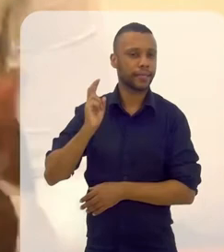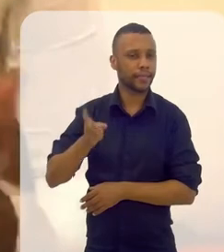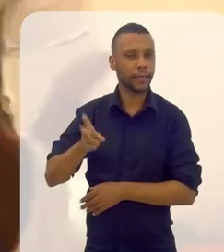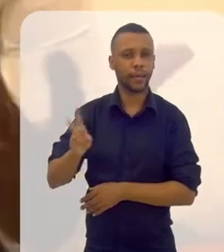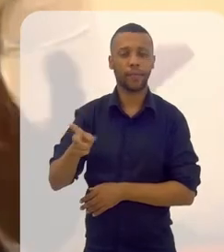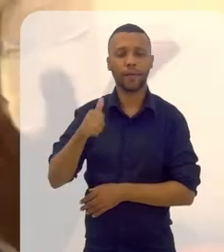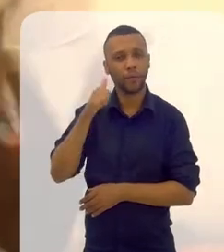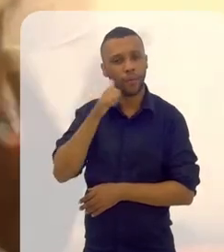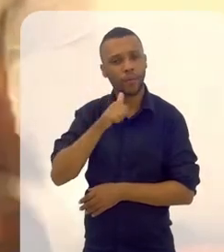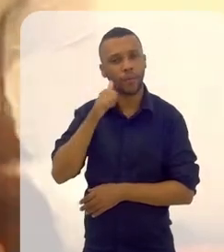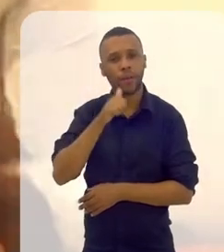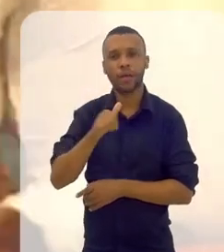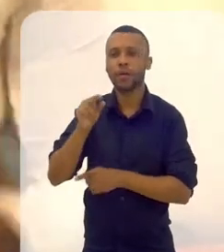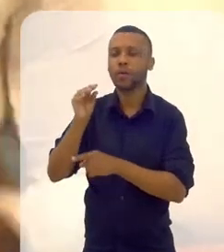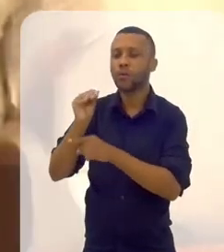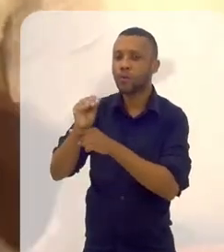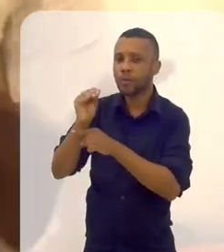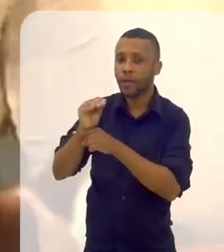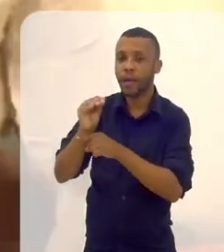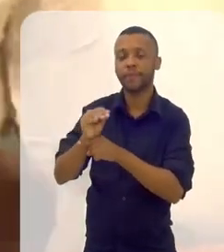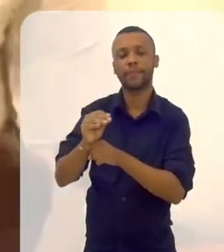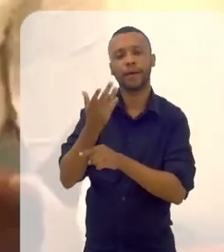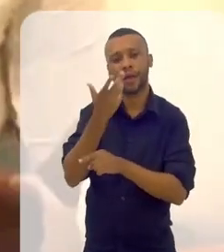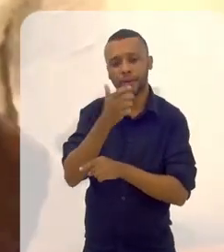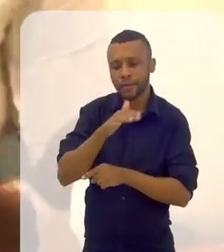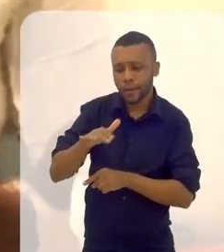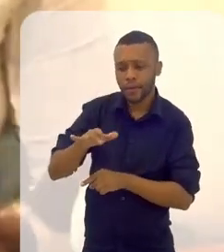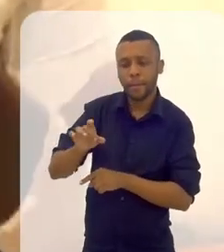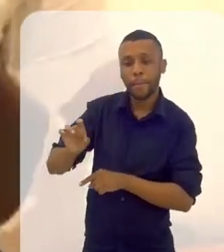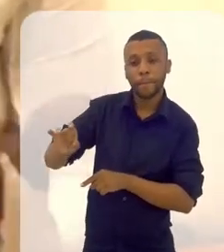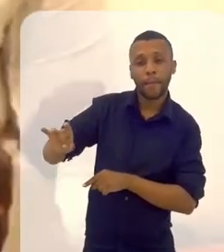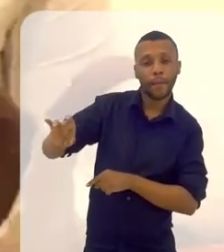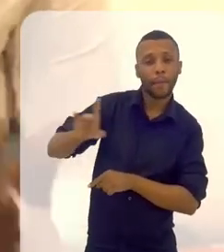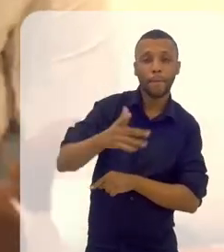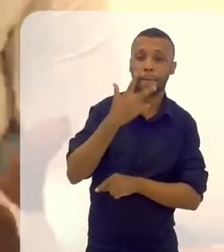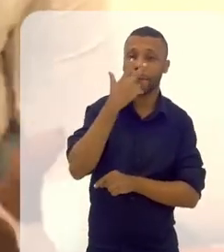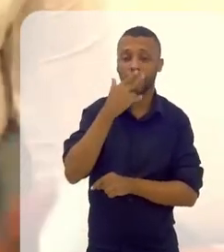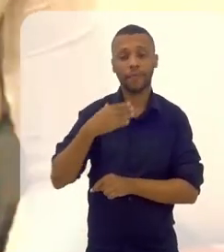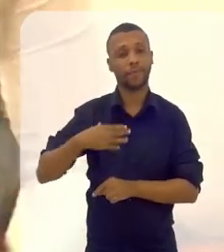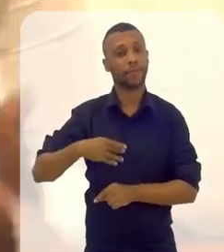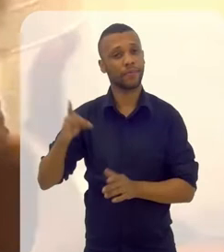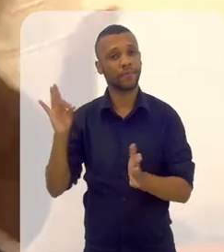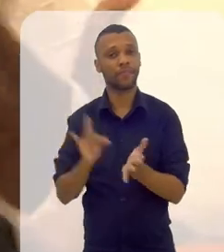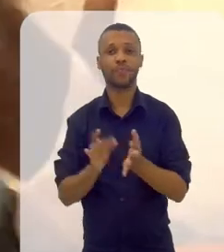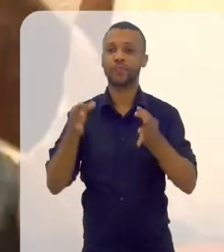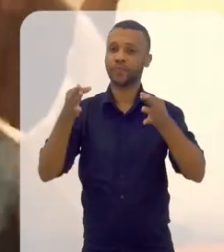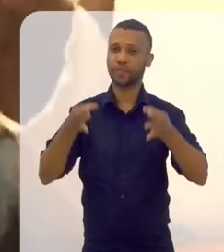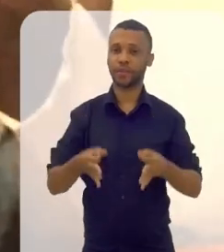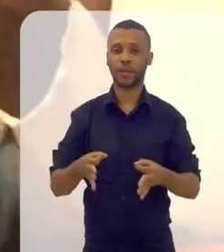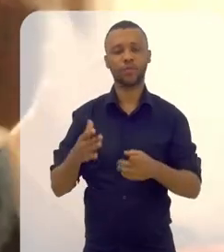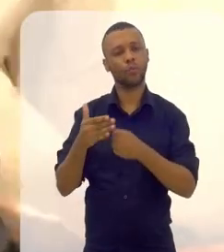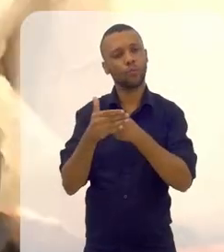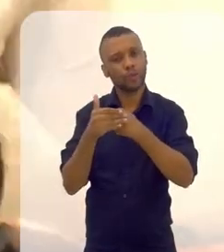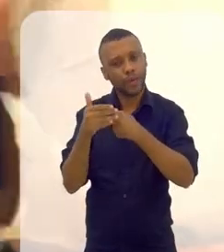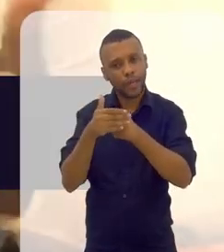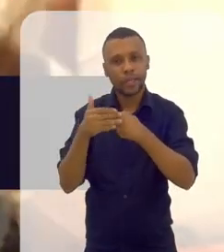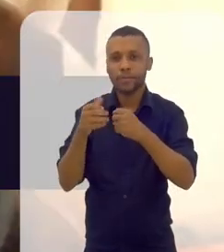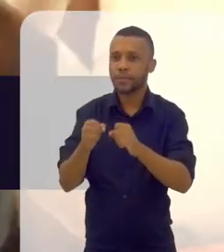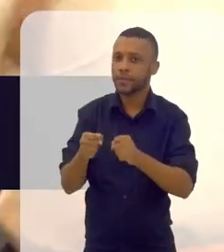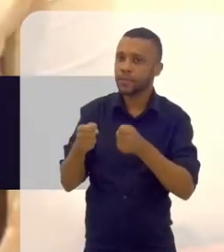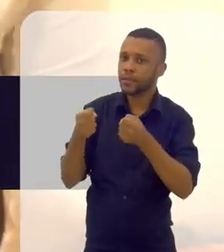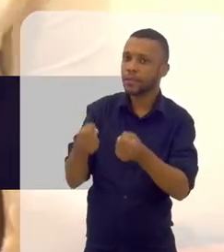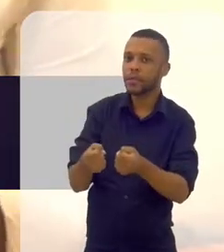uma mulher que cuidava de cada criança ali como se fosse filha dela de verdade, assim. Ela tinha muito carinho,